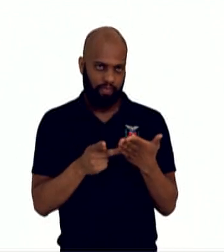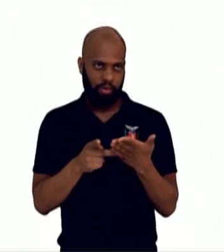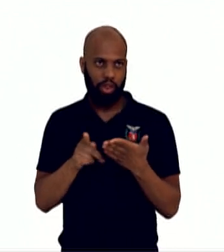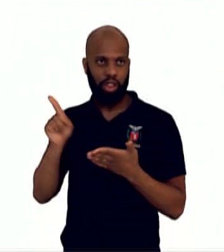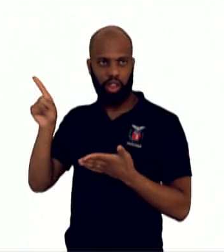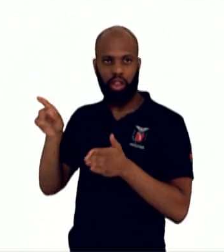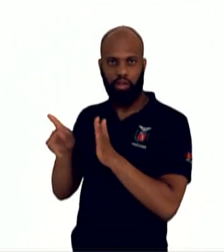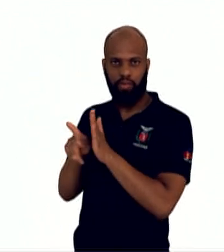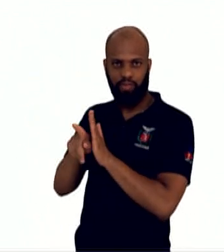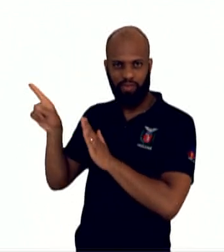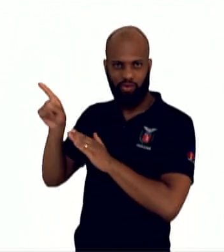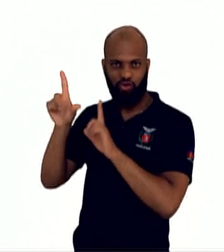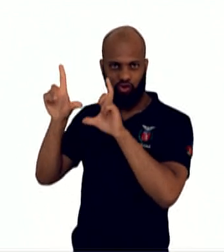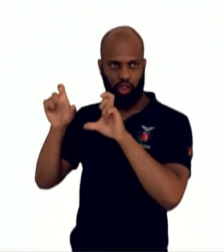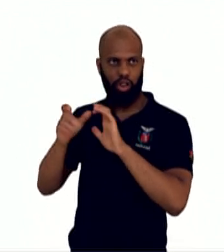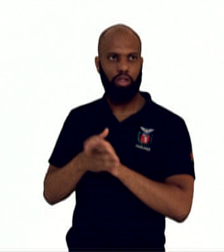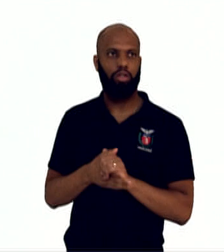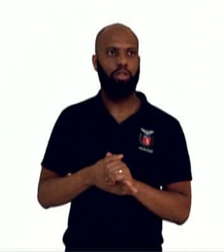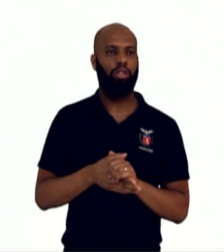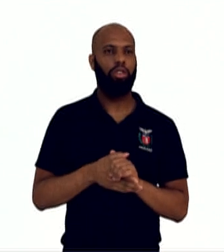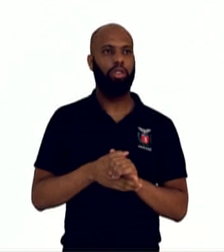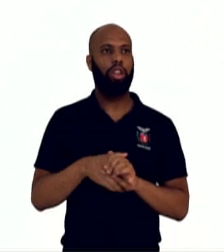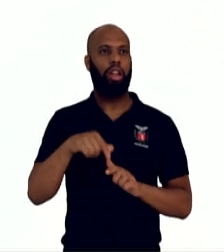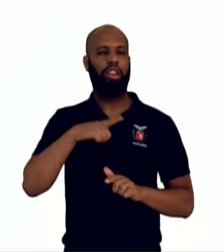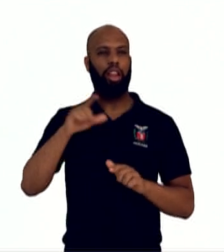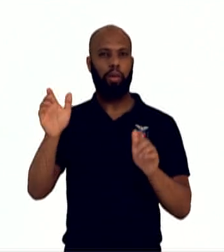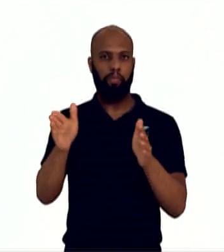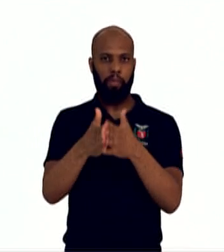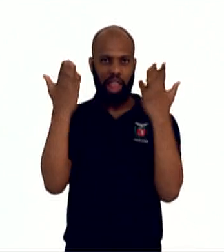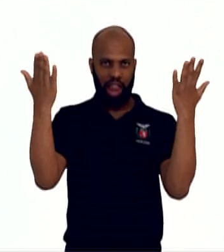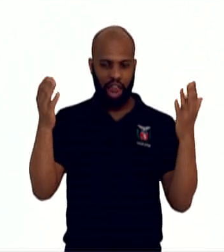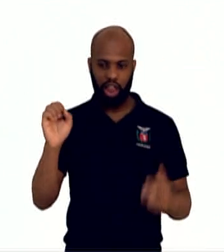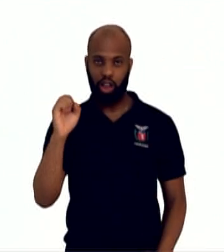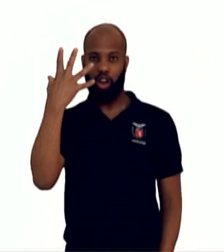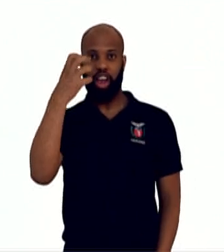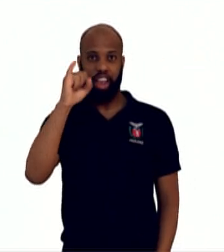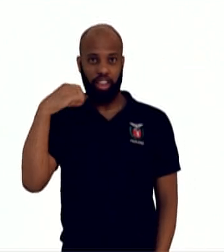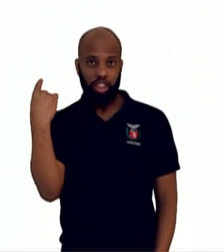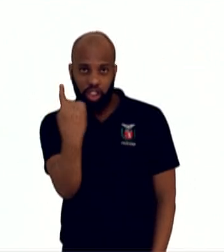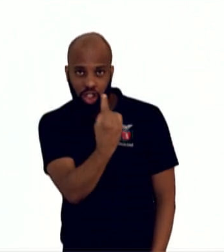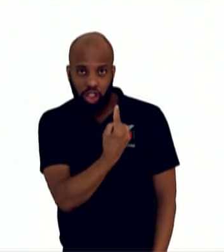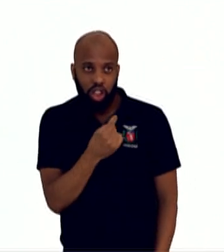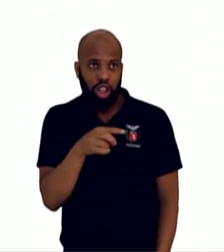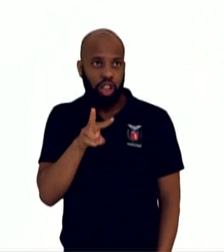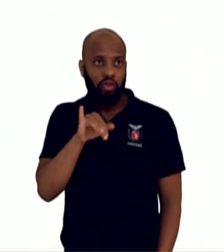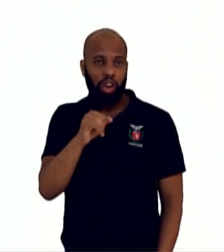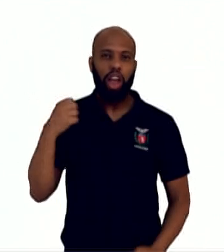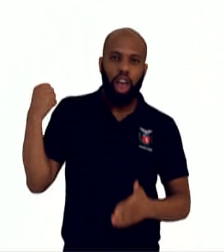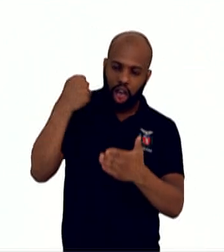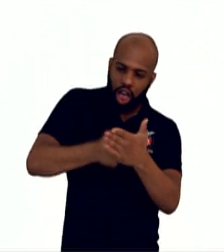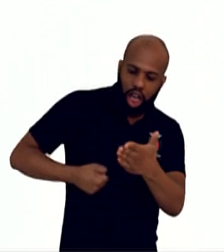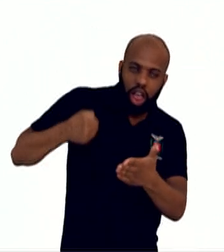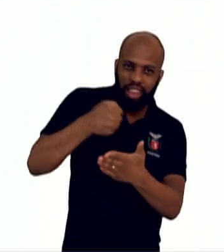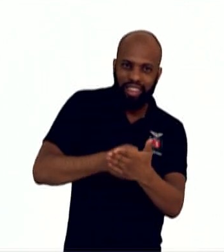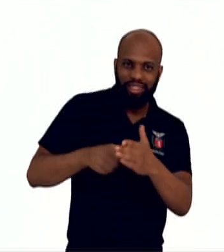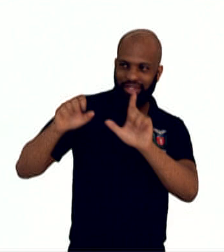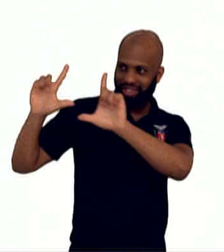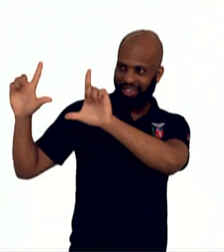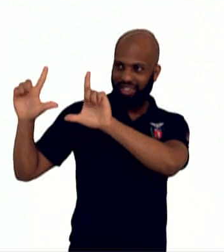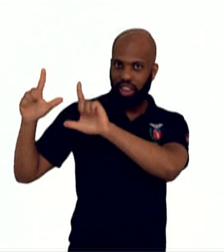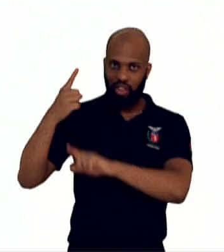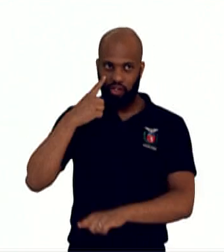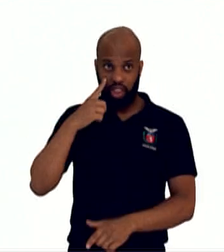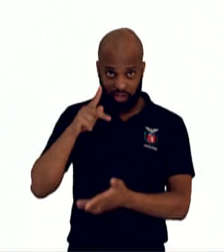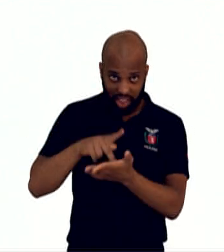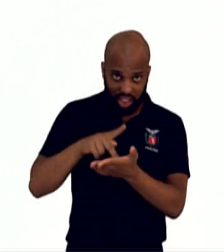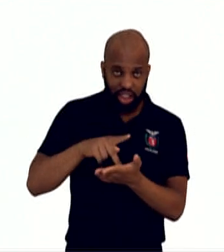dizendo lá na parede, que foi ele que escreveu. Milagres acontecem quando a gente vai à luta, né? É